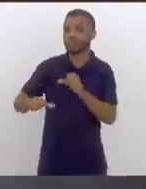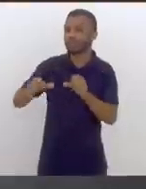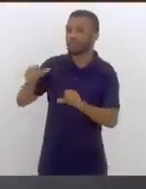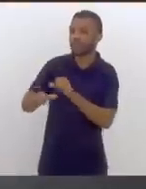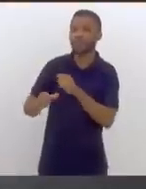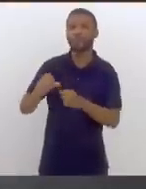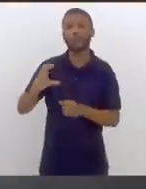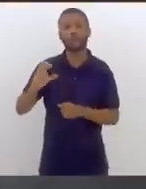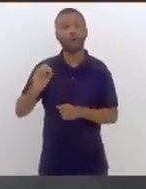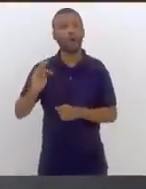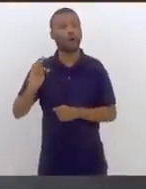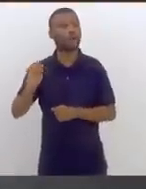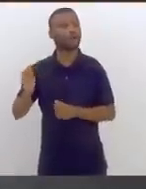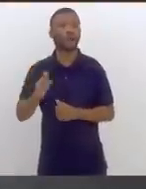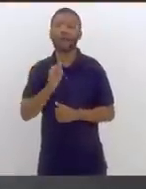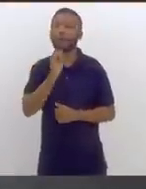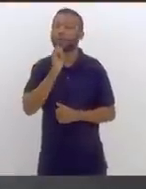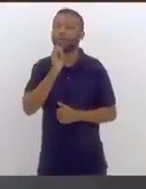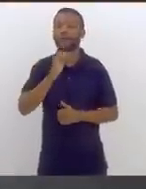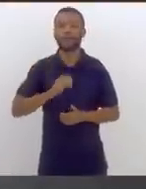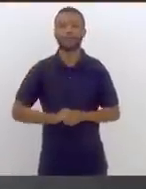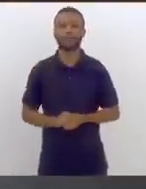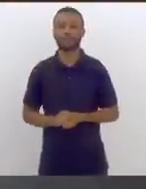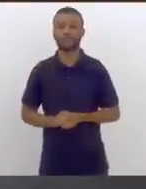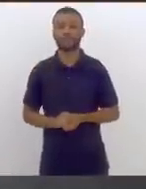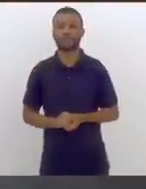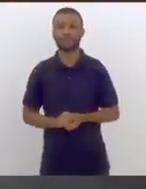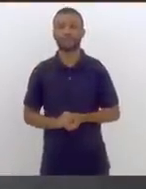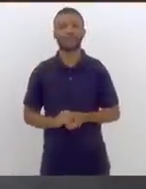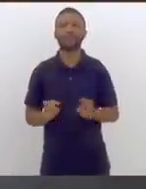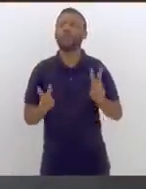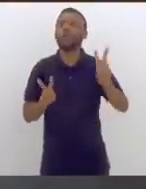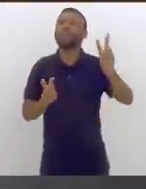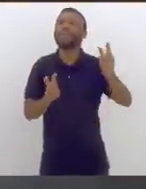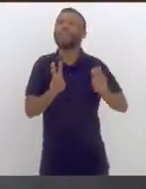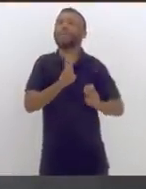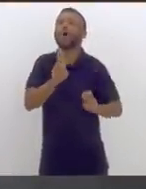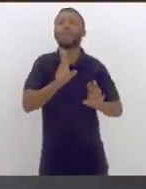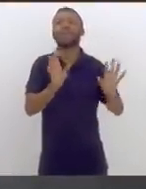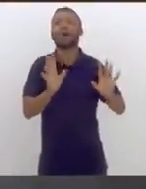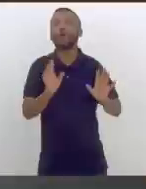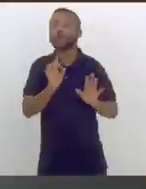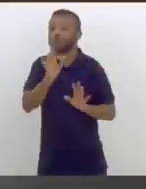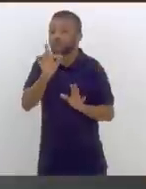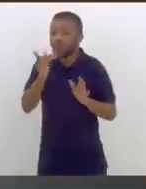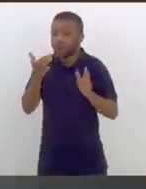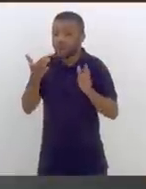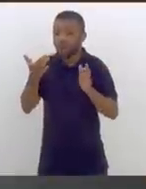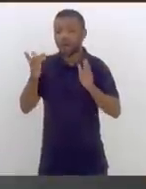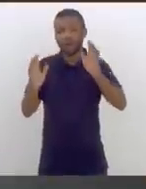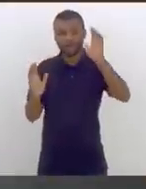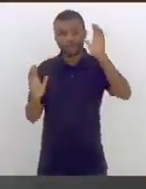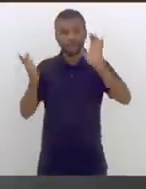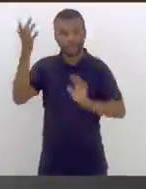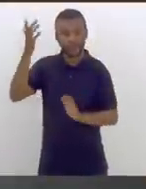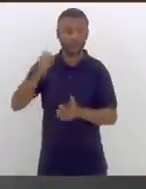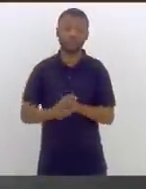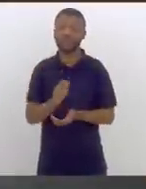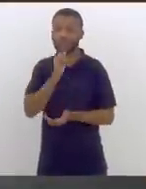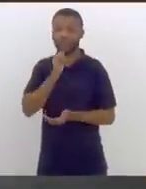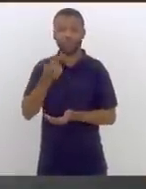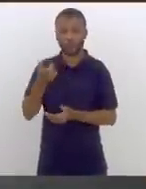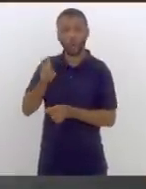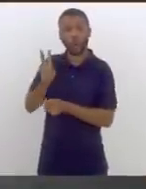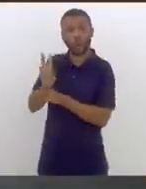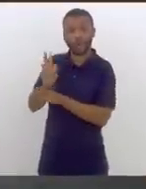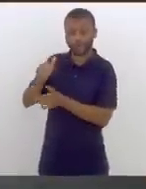tenho um exemplo eu não vou citar nome eu vou apenas citar fato mas eu tenho no meu escritório por